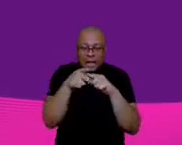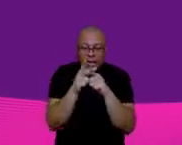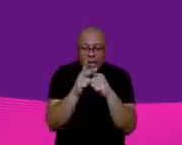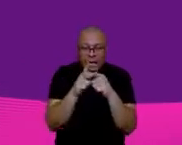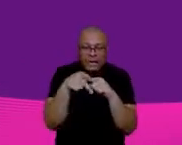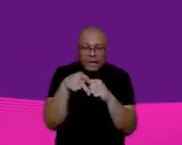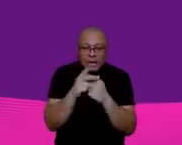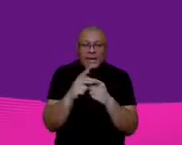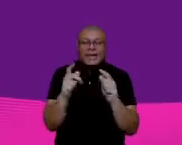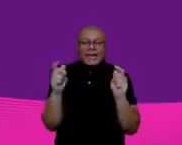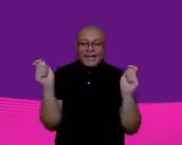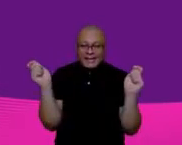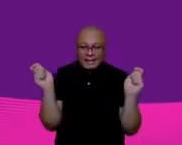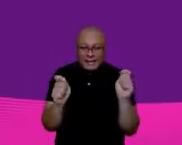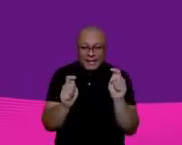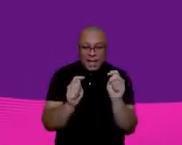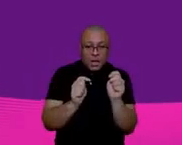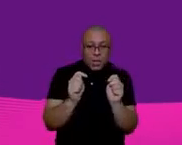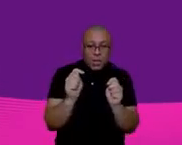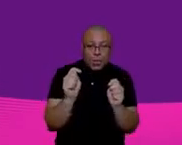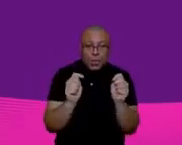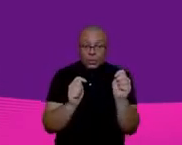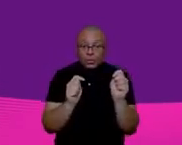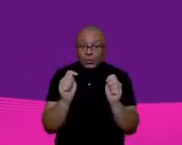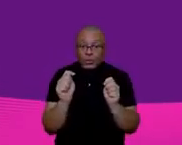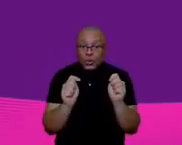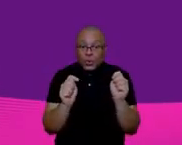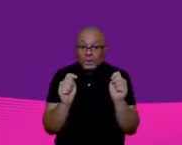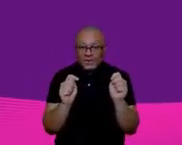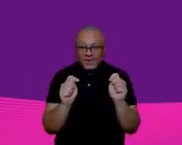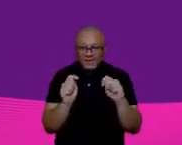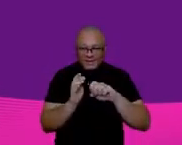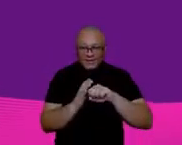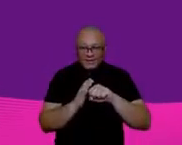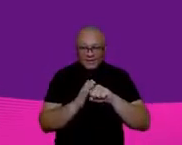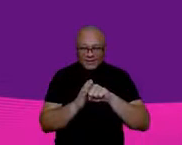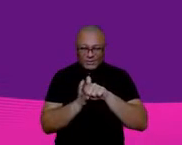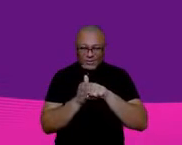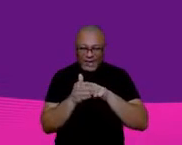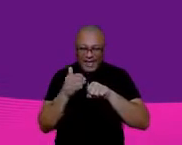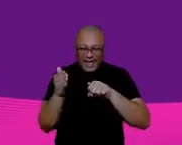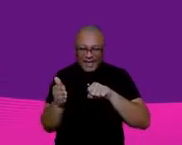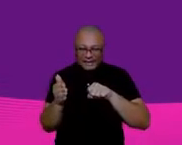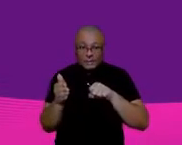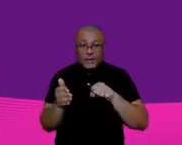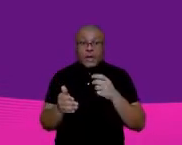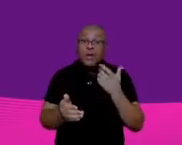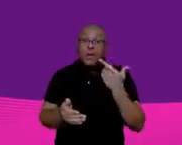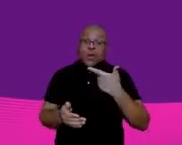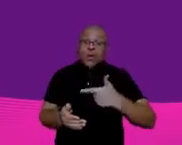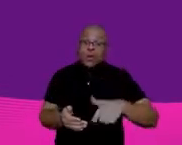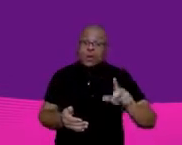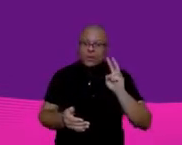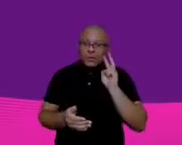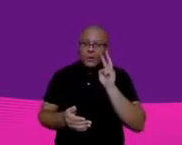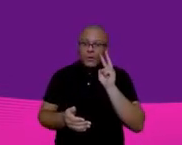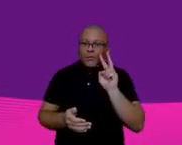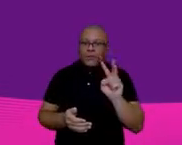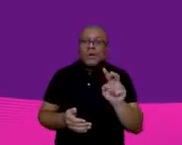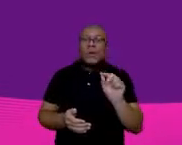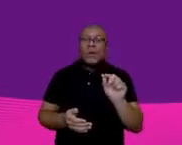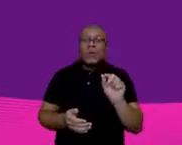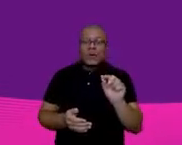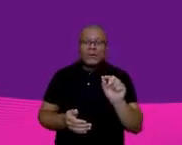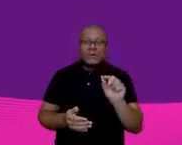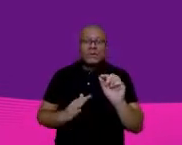de controle lateral. E aqui nós podemos ver como está tudo